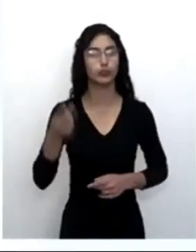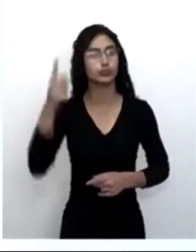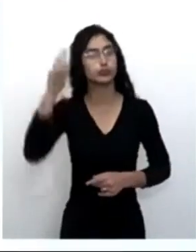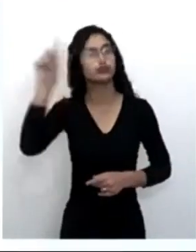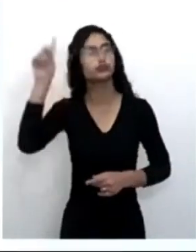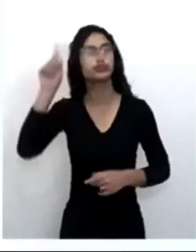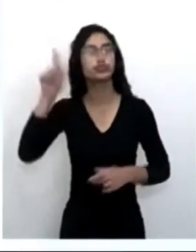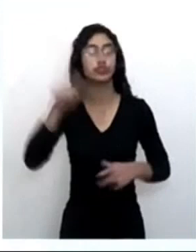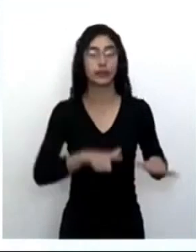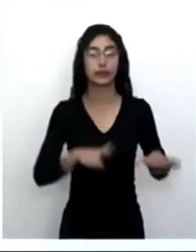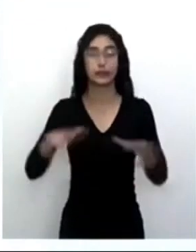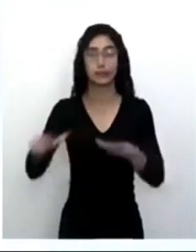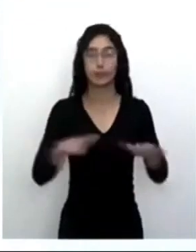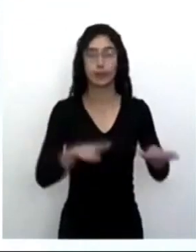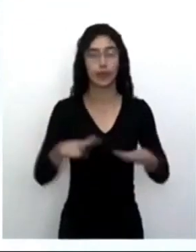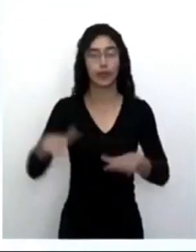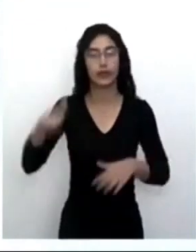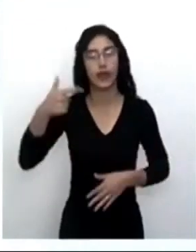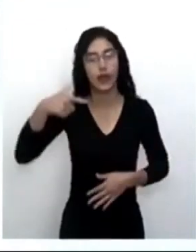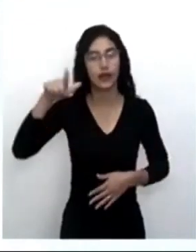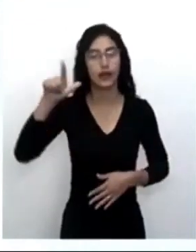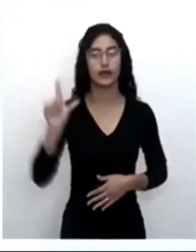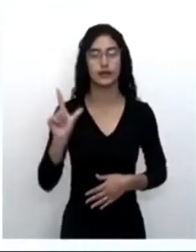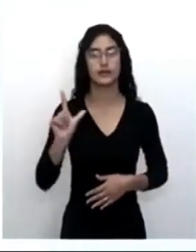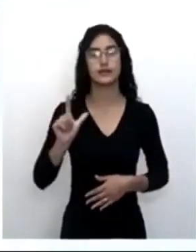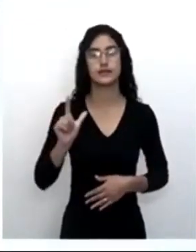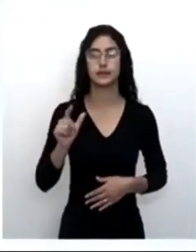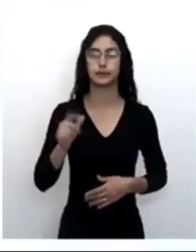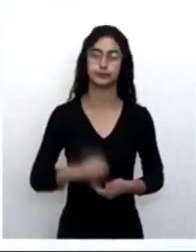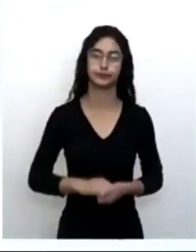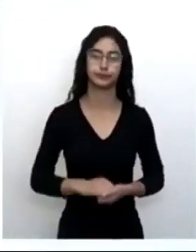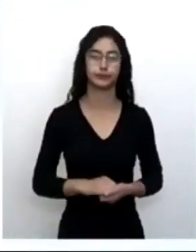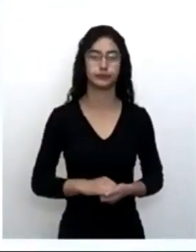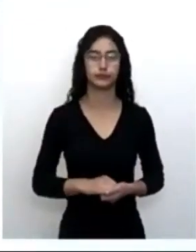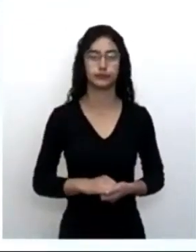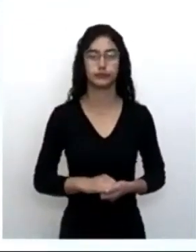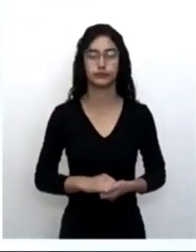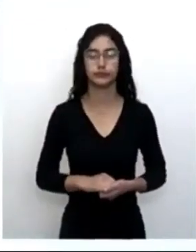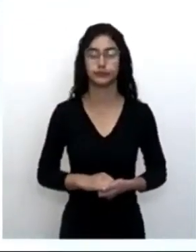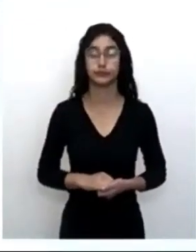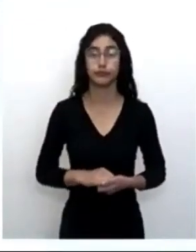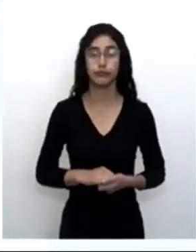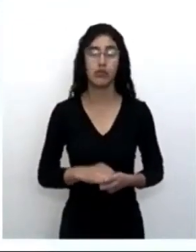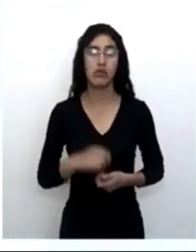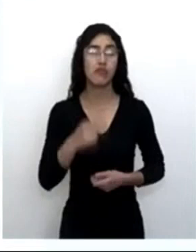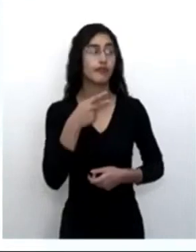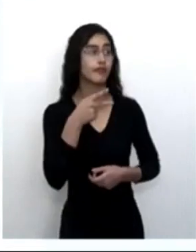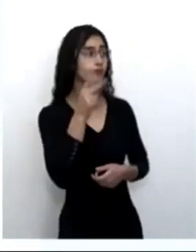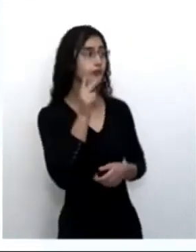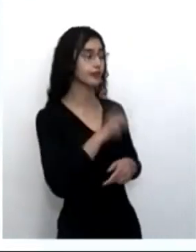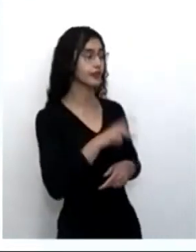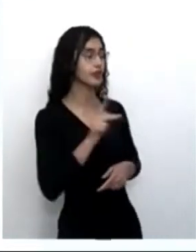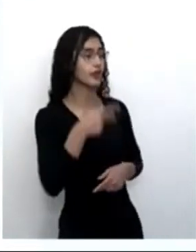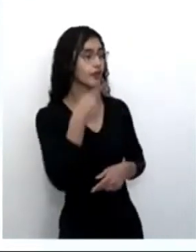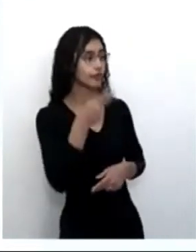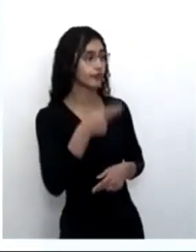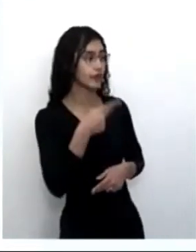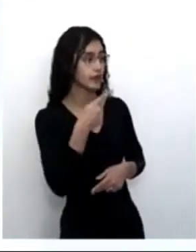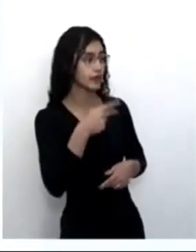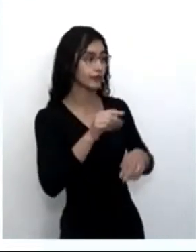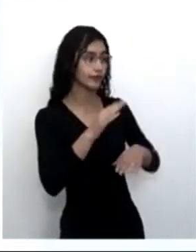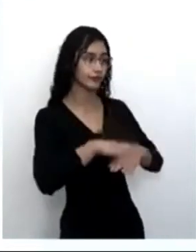tenha um domínio amplo de conhecimentos gerais é muito é muito importante a professora vou fazer prova de matemática da eu preciso saber geografia